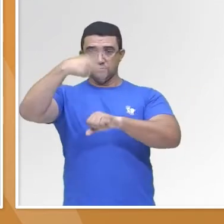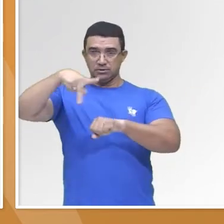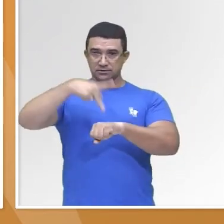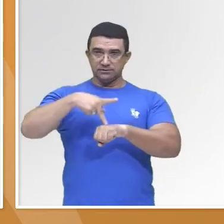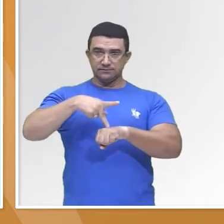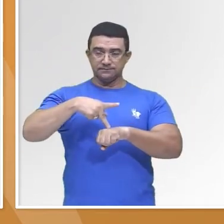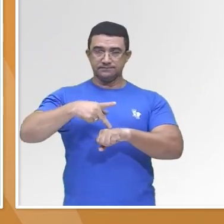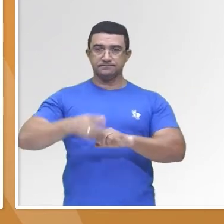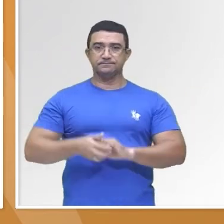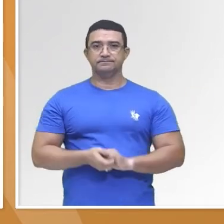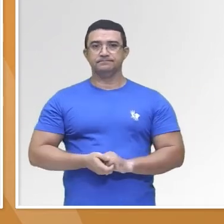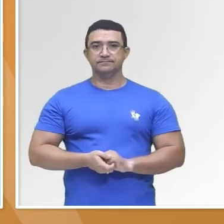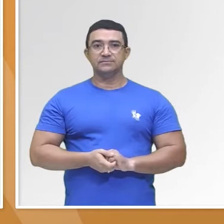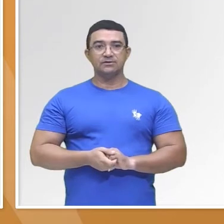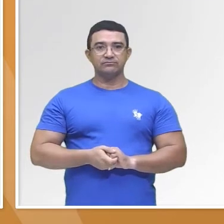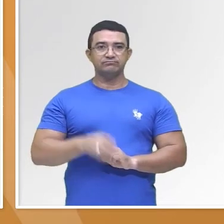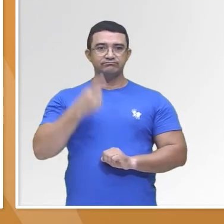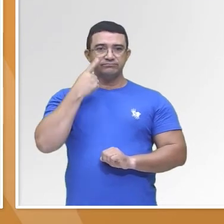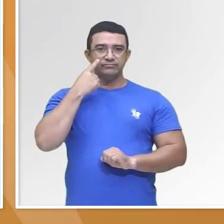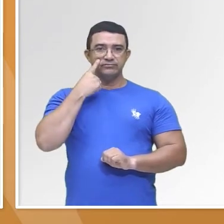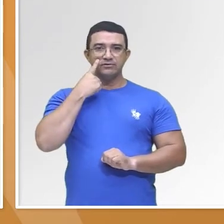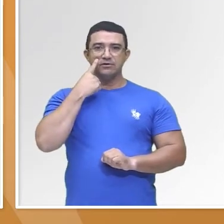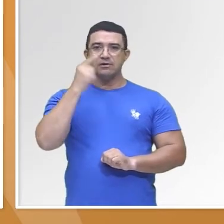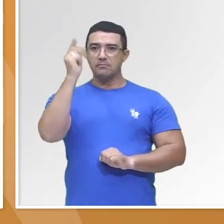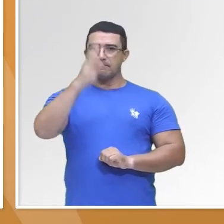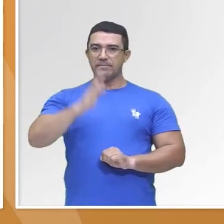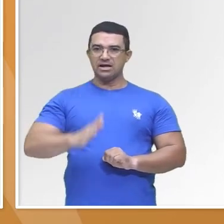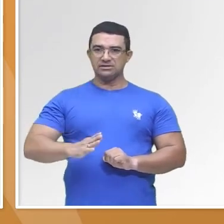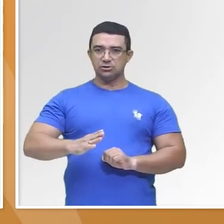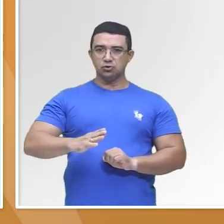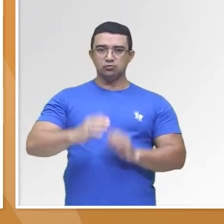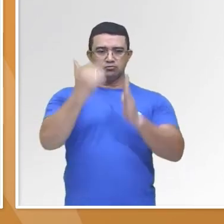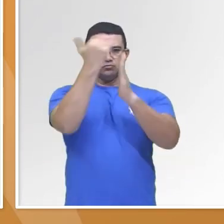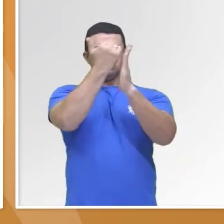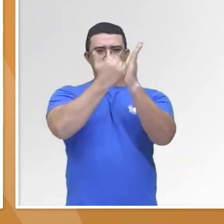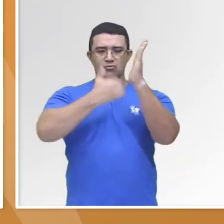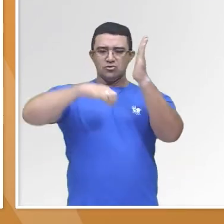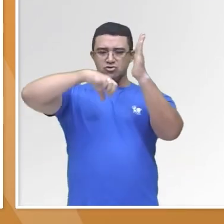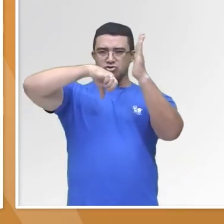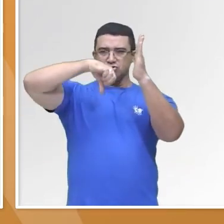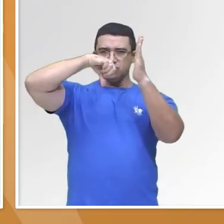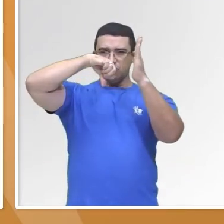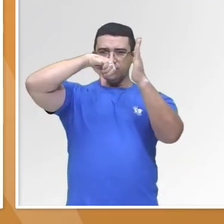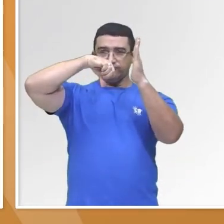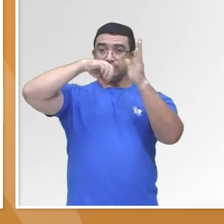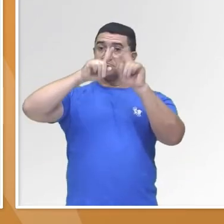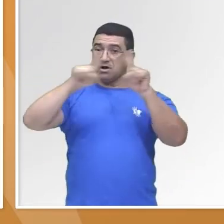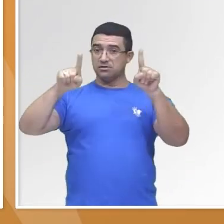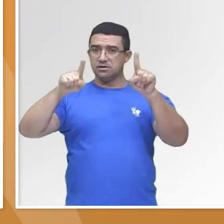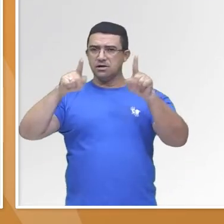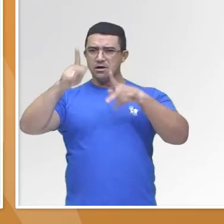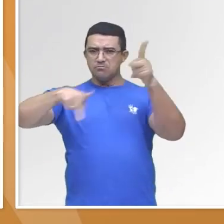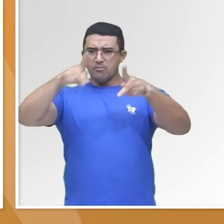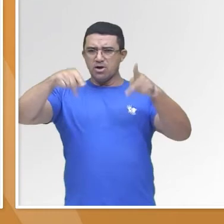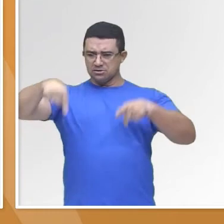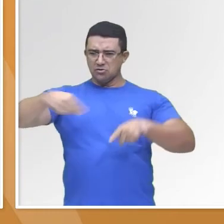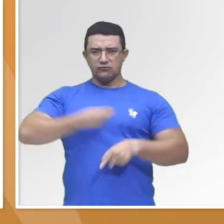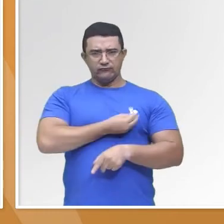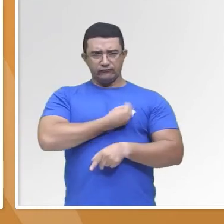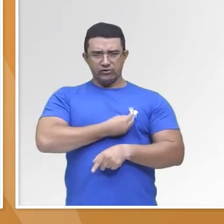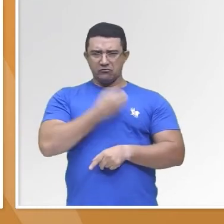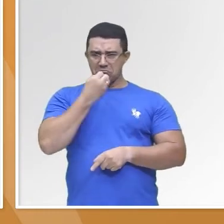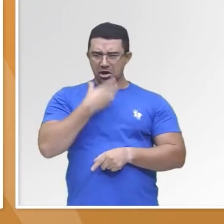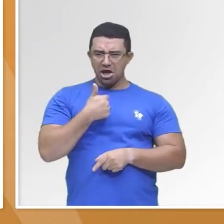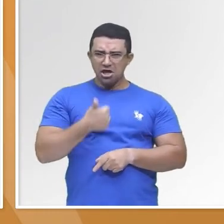Olha aí o nosso país, né, tem o nono maior PIB mundial, mas a população vive bem, né? Todo o território, toda